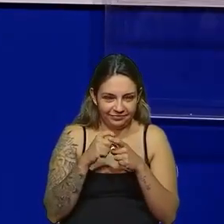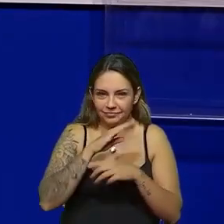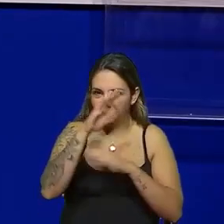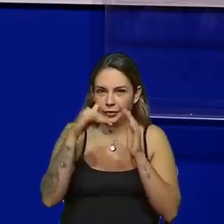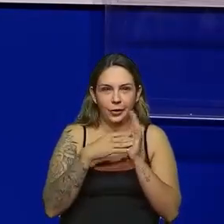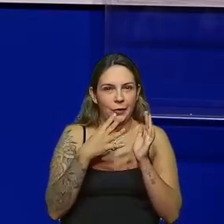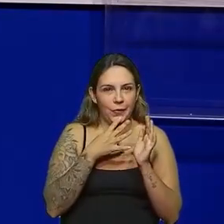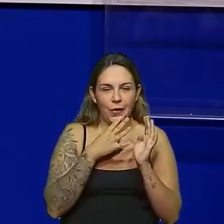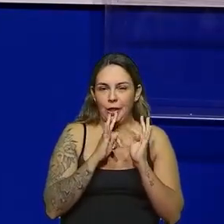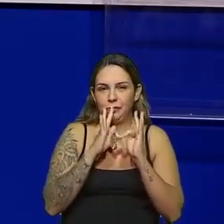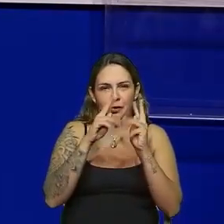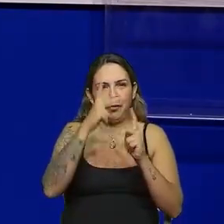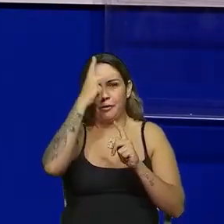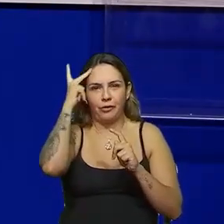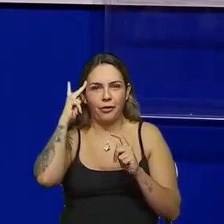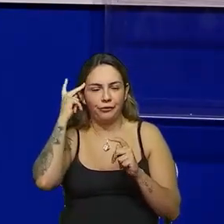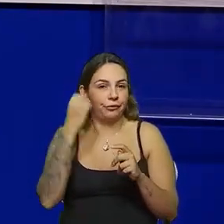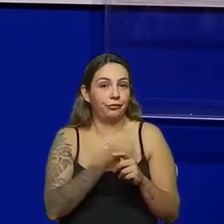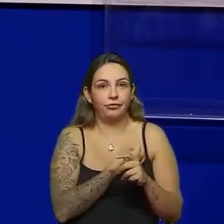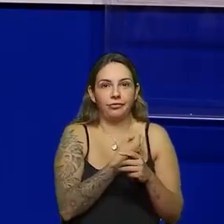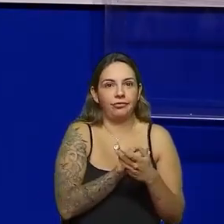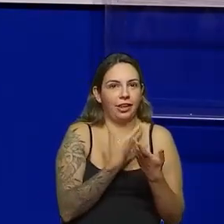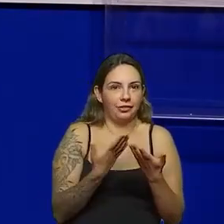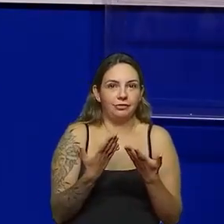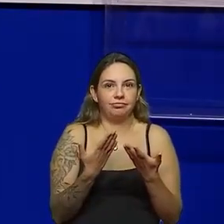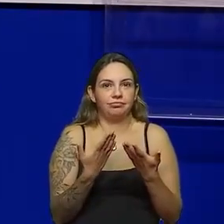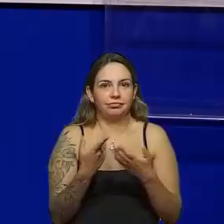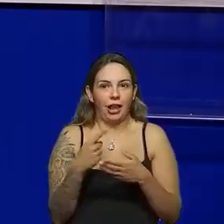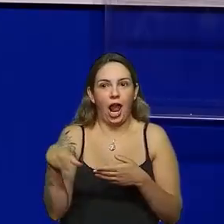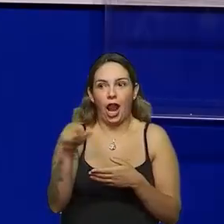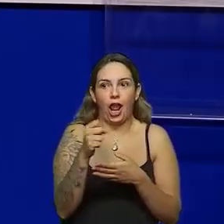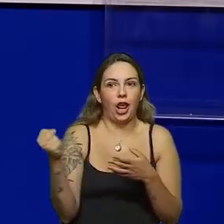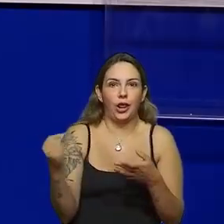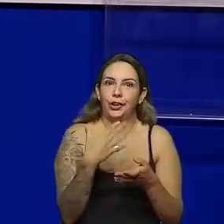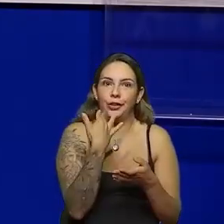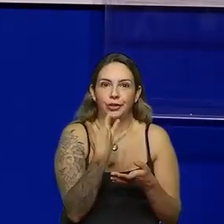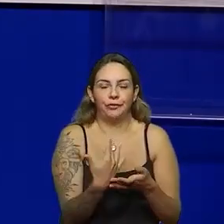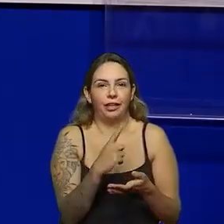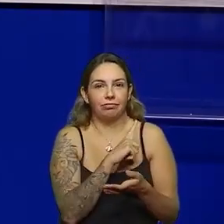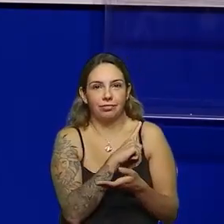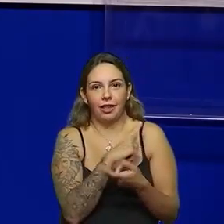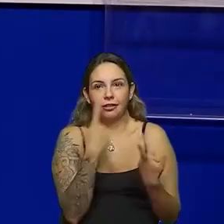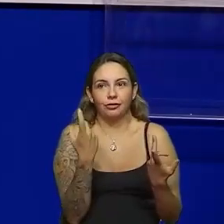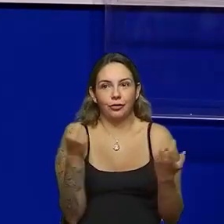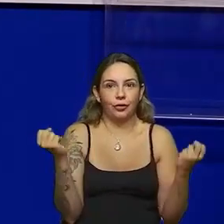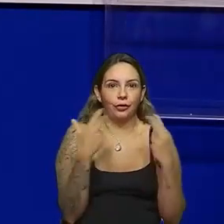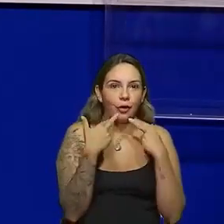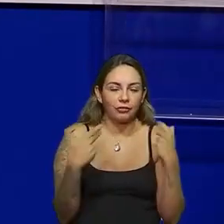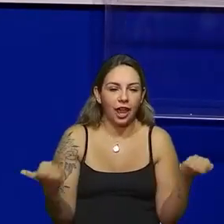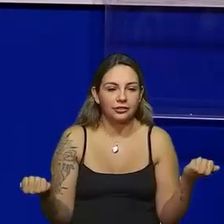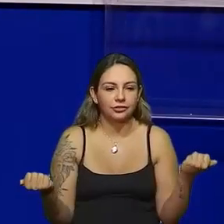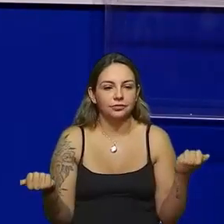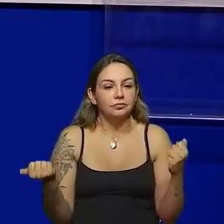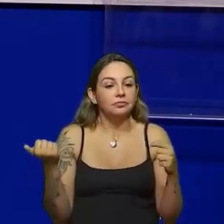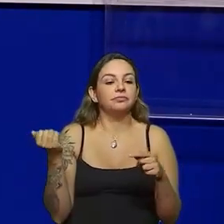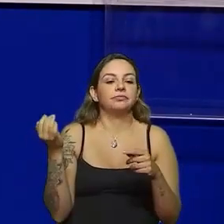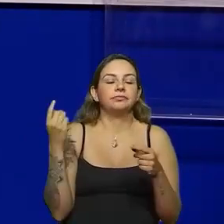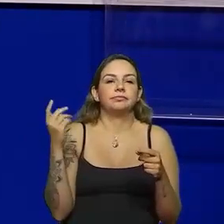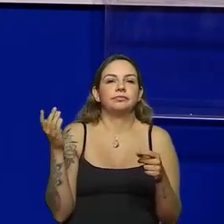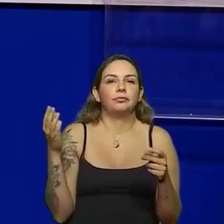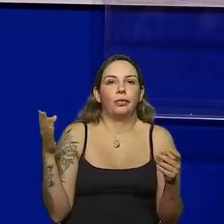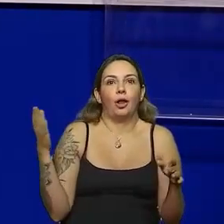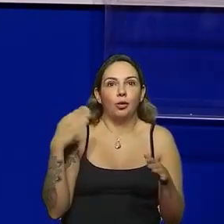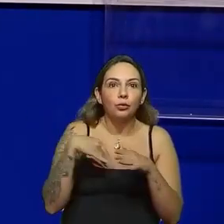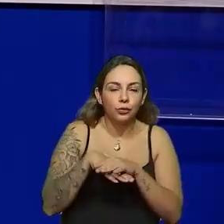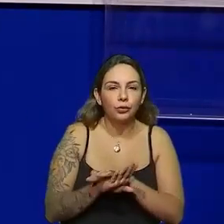todo mundo conhece todo mundo, vivendo, né, aquela novidade de de ser uma cidade cenográfica, se